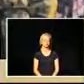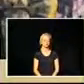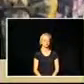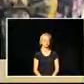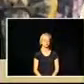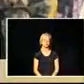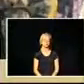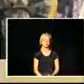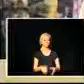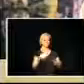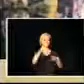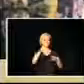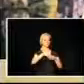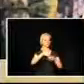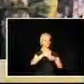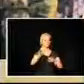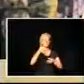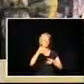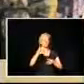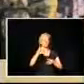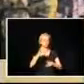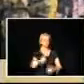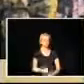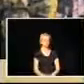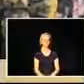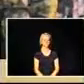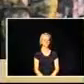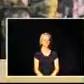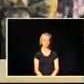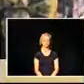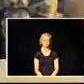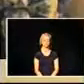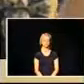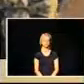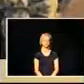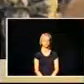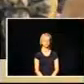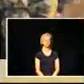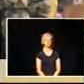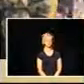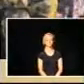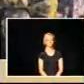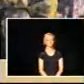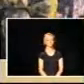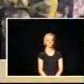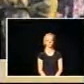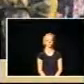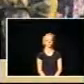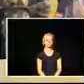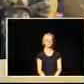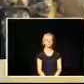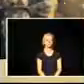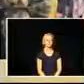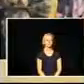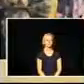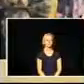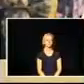Em votação, aprovado. Digão está dizendo aqui que foi o Dídimo que indicou o nome de Chico Negrini. Parabéns, então,